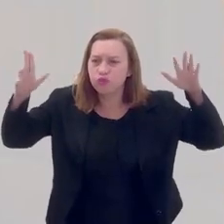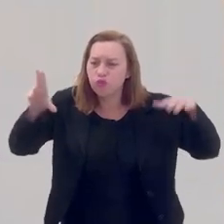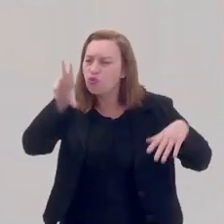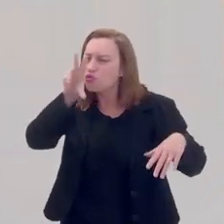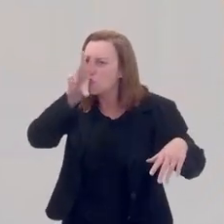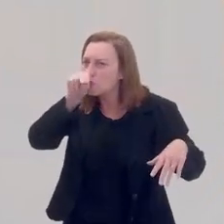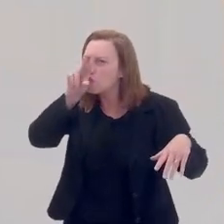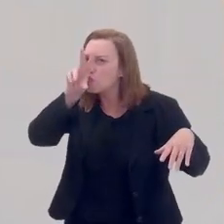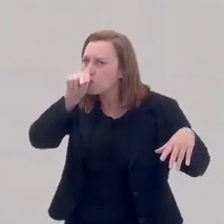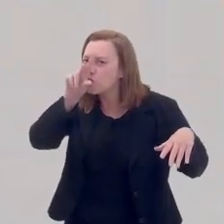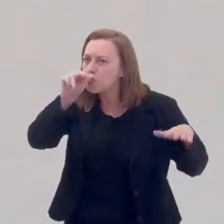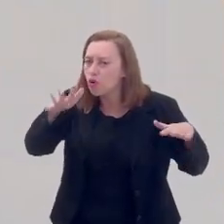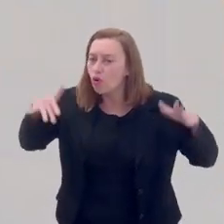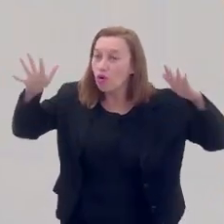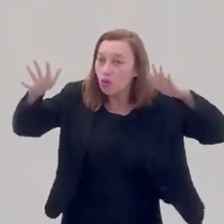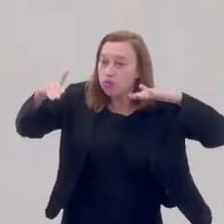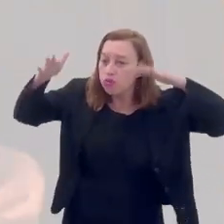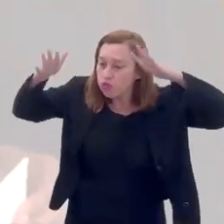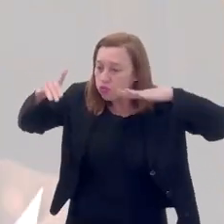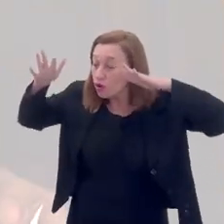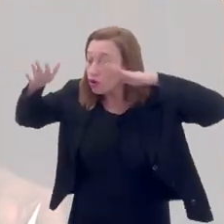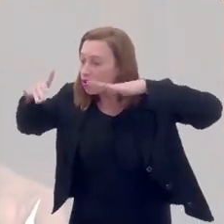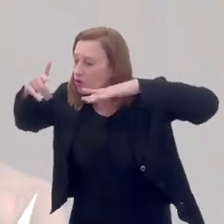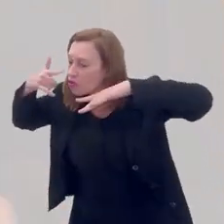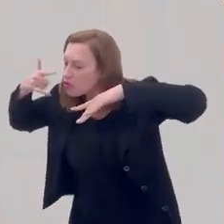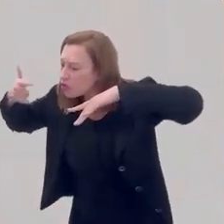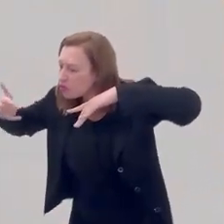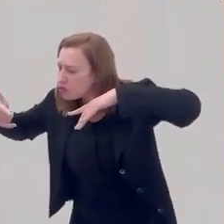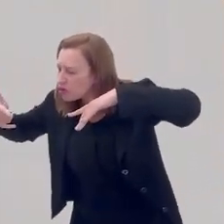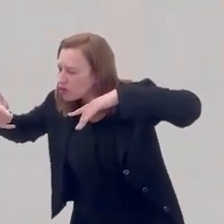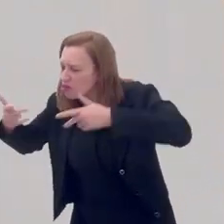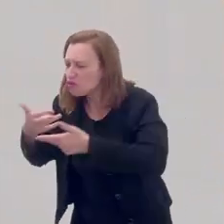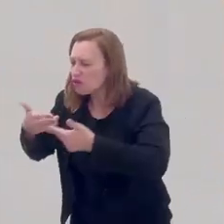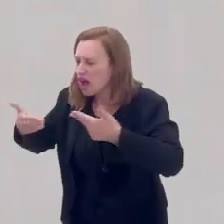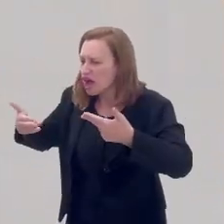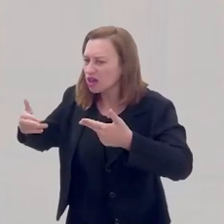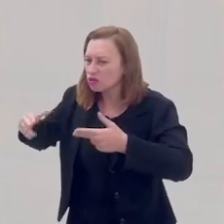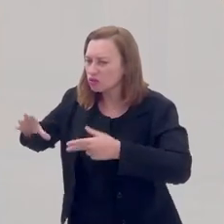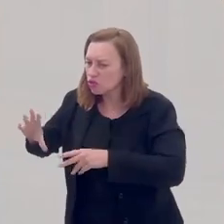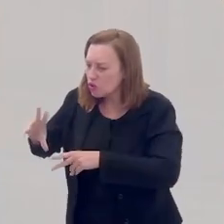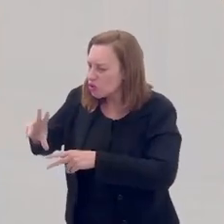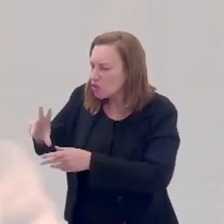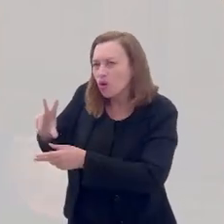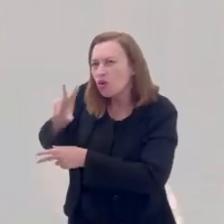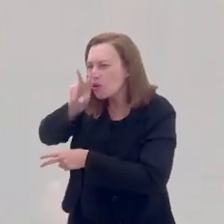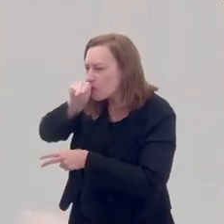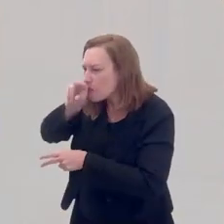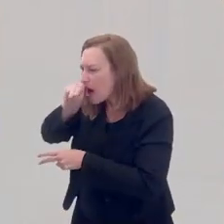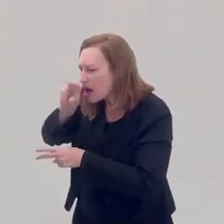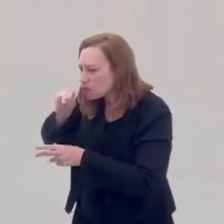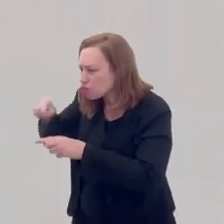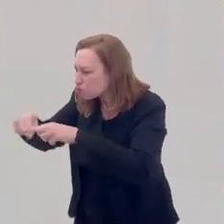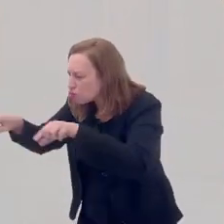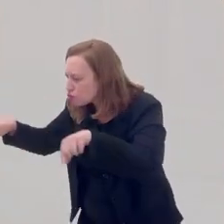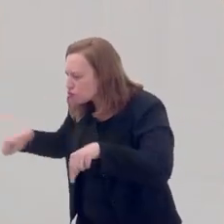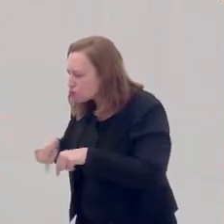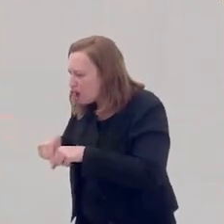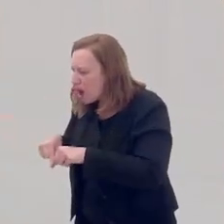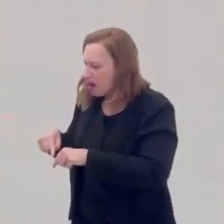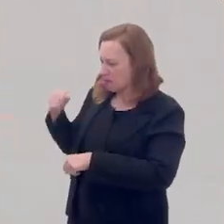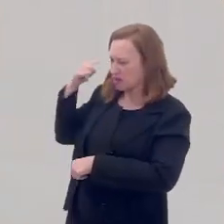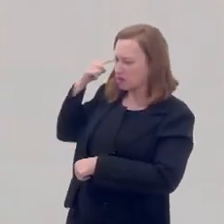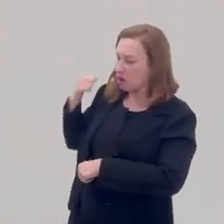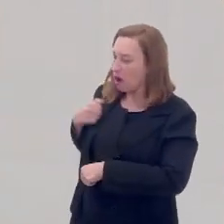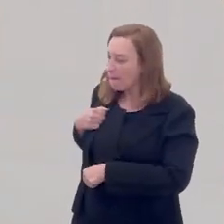fatos que faziam e ver o seu voo um dia olhou para baixo e viu vários Patos dentro de um cercado e aquele